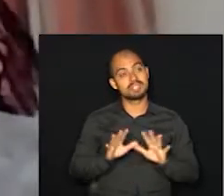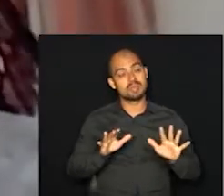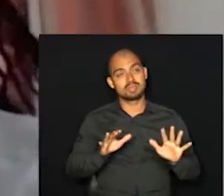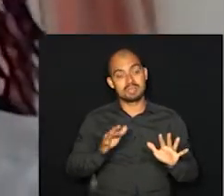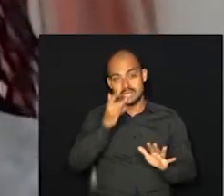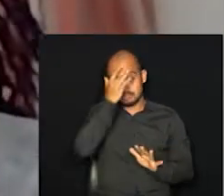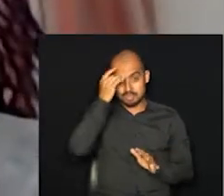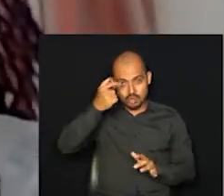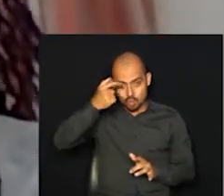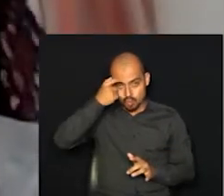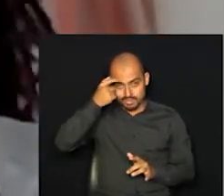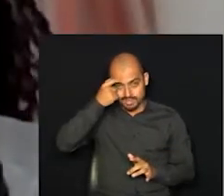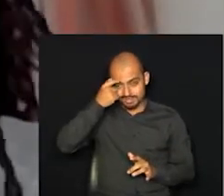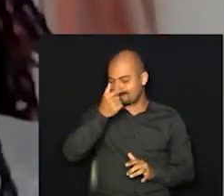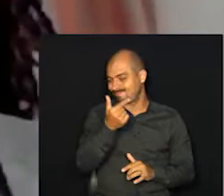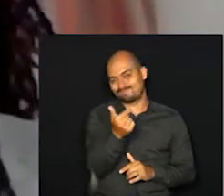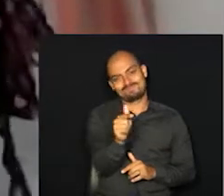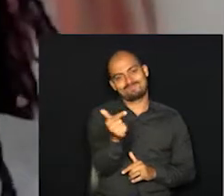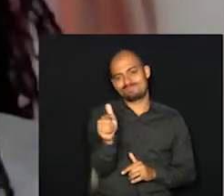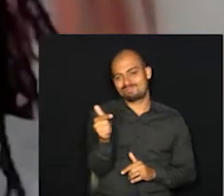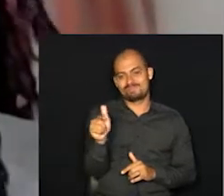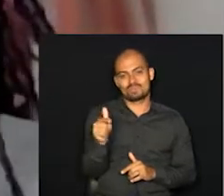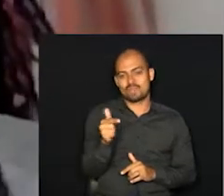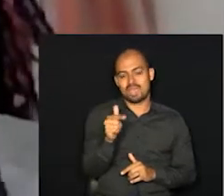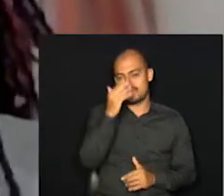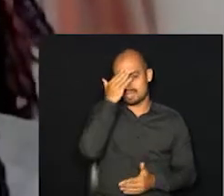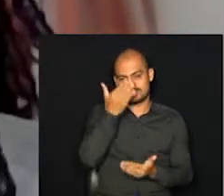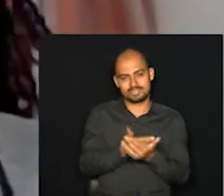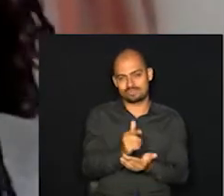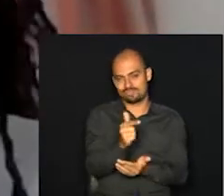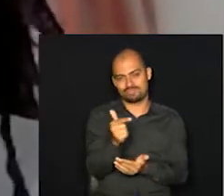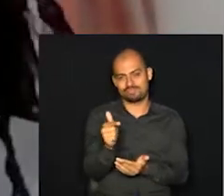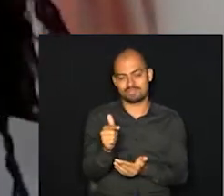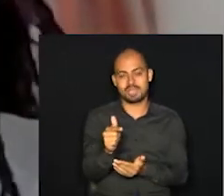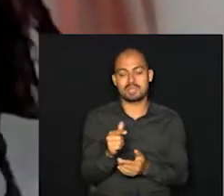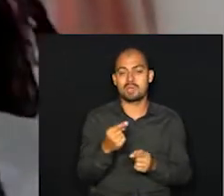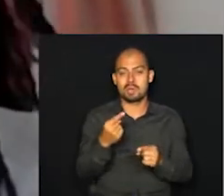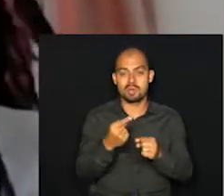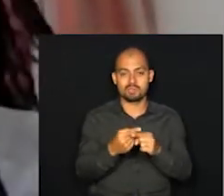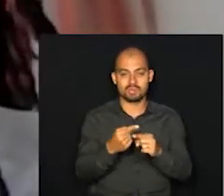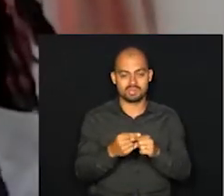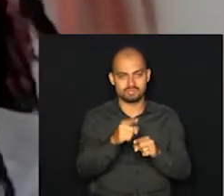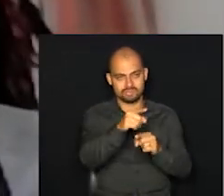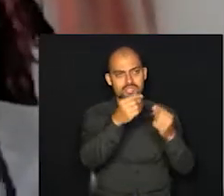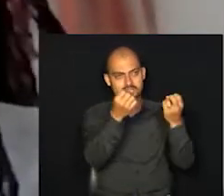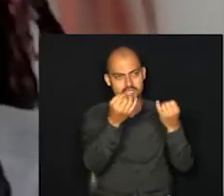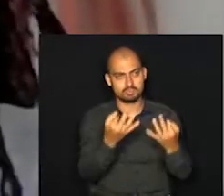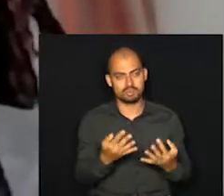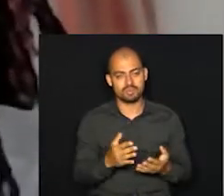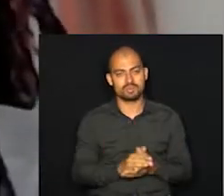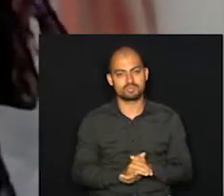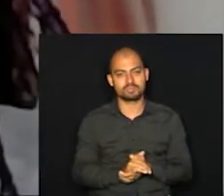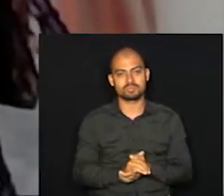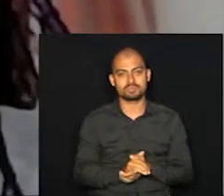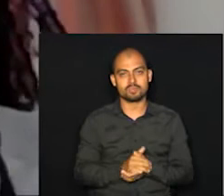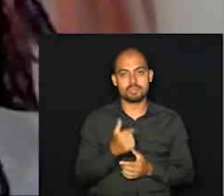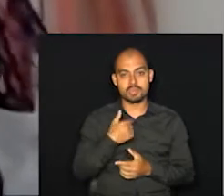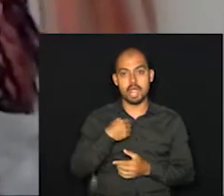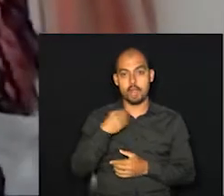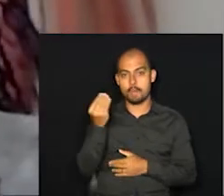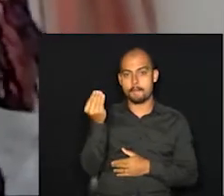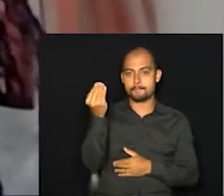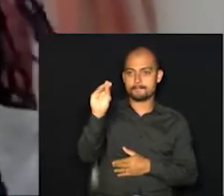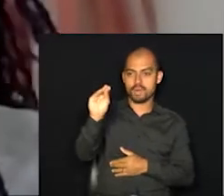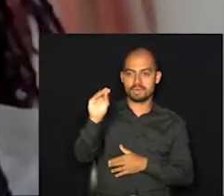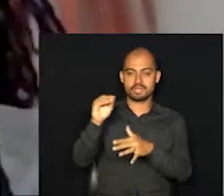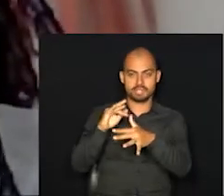disso, de que isso está acontecendo. Porque é como você mesmo falou, eu mesma postei nas minhas redes sociais,